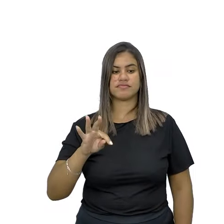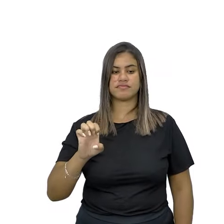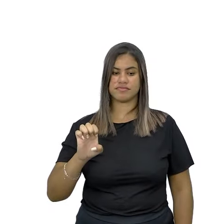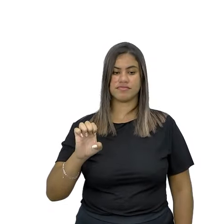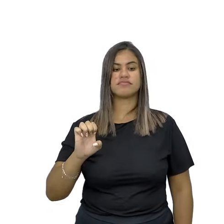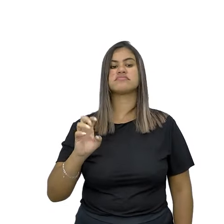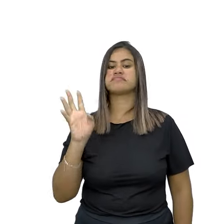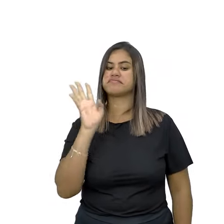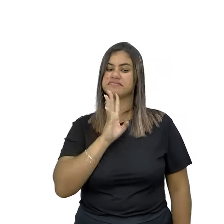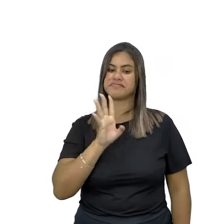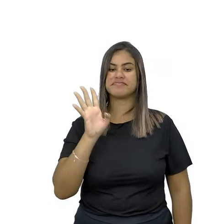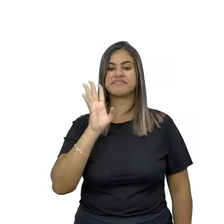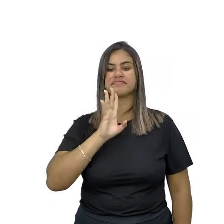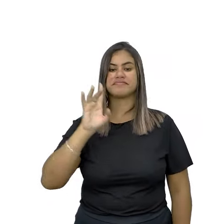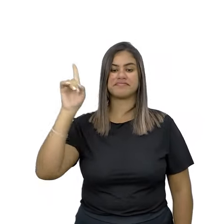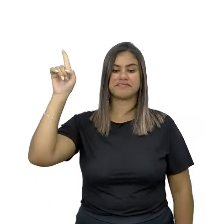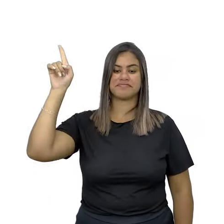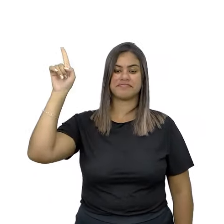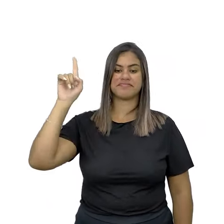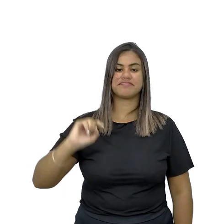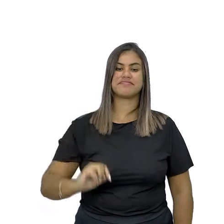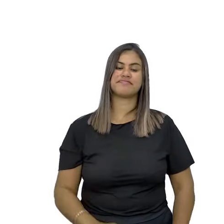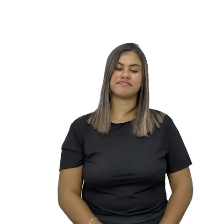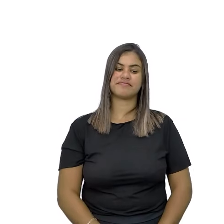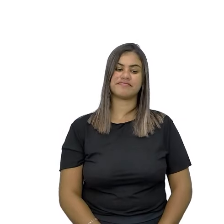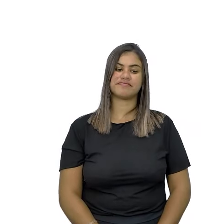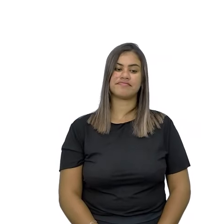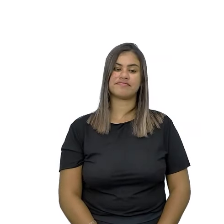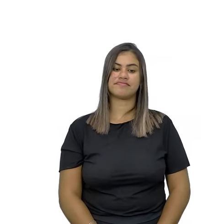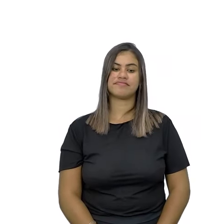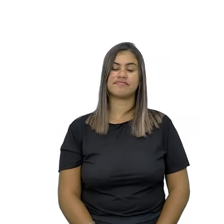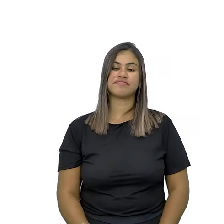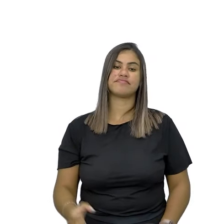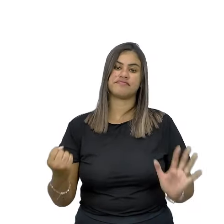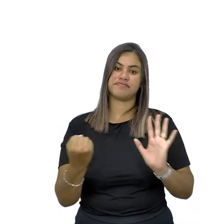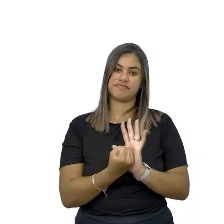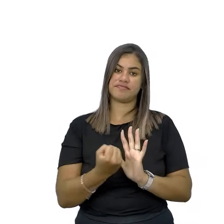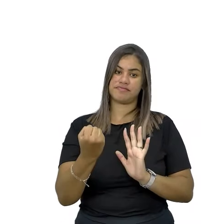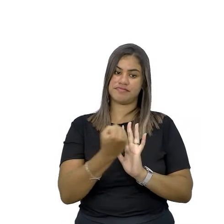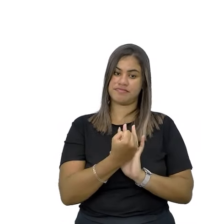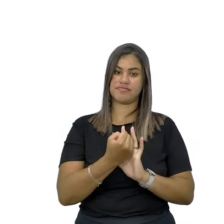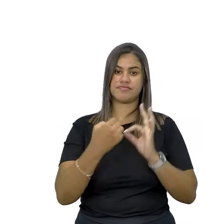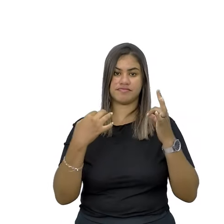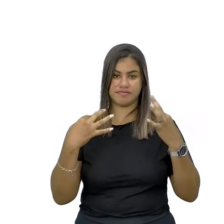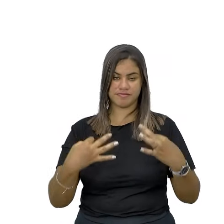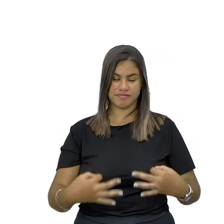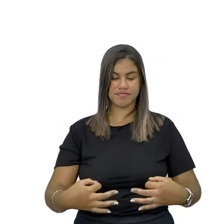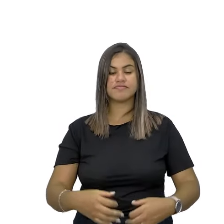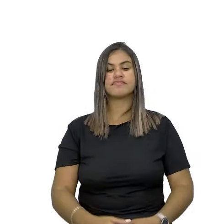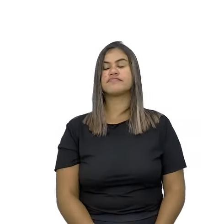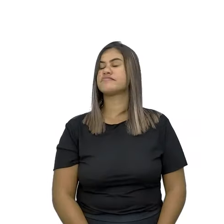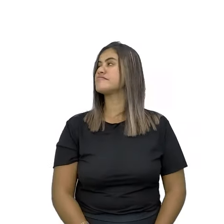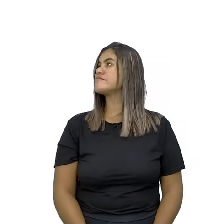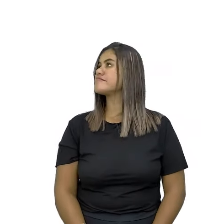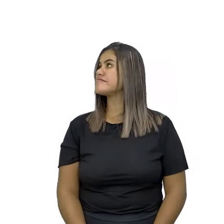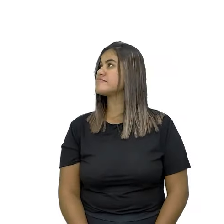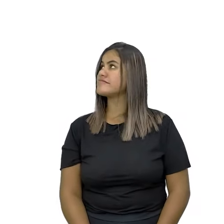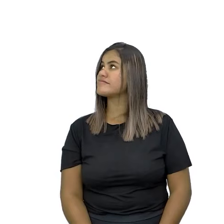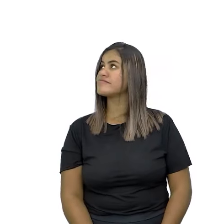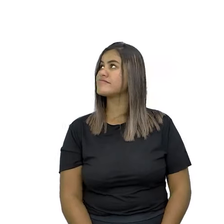de matemática, teoria e tática. Os documentos oficiais que foram usados.